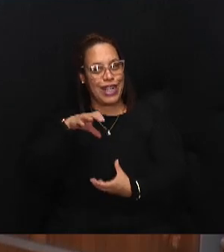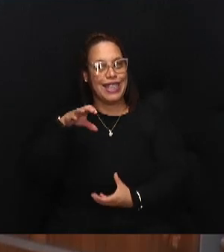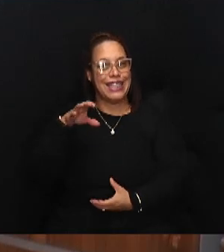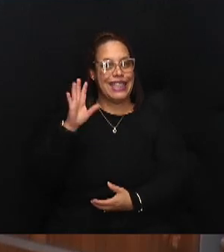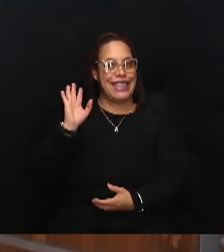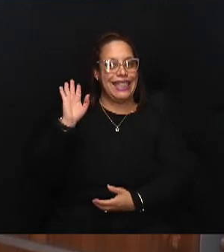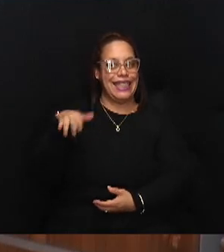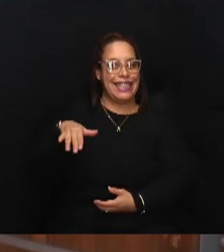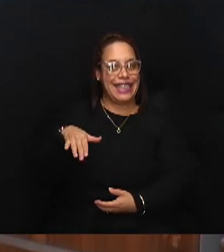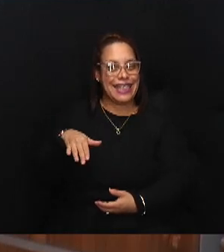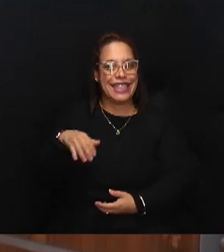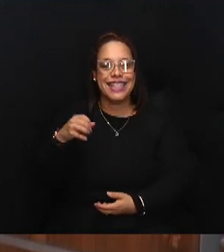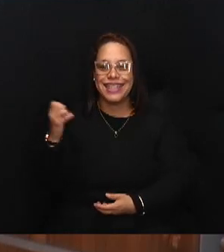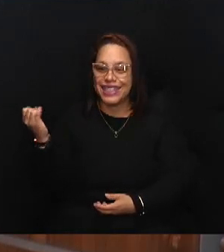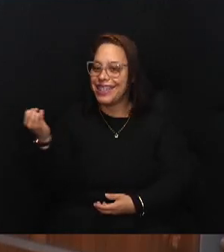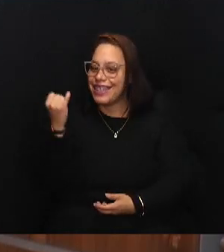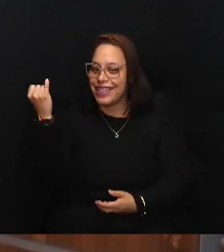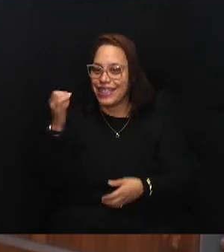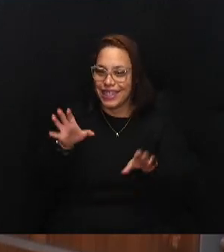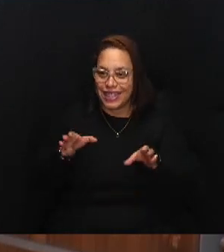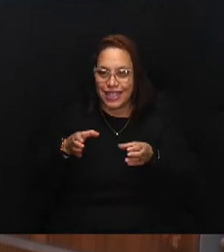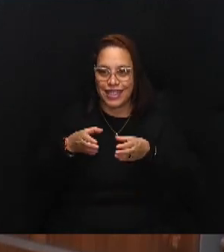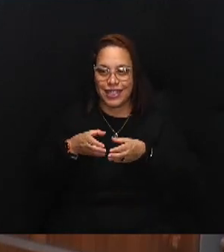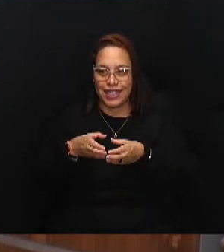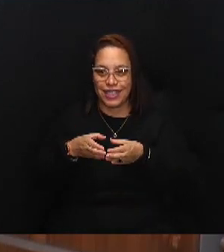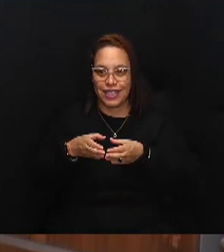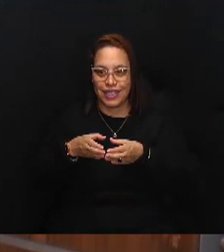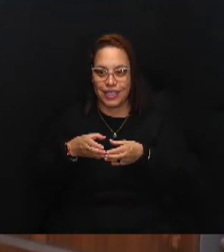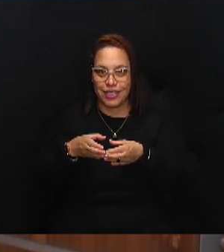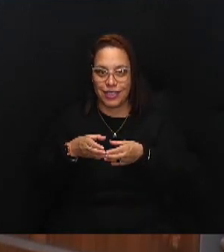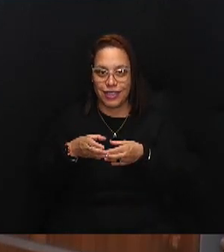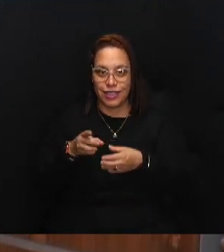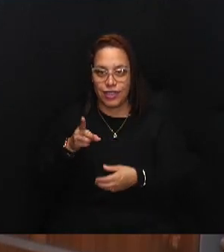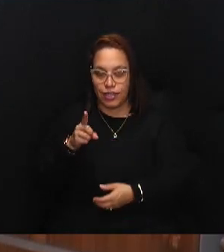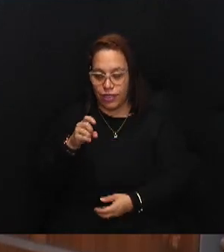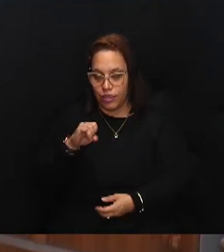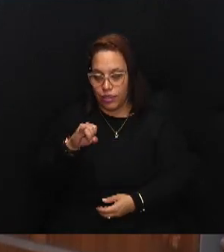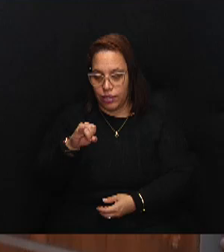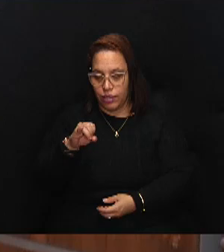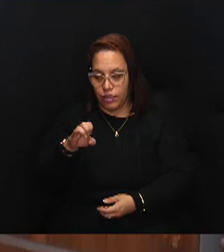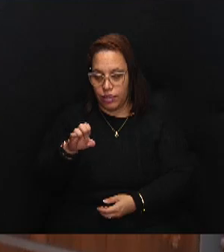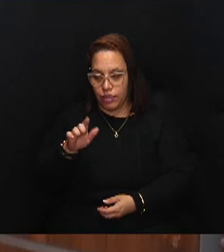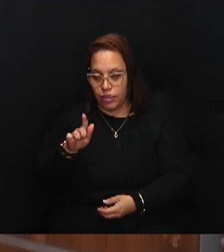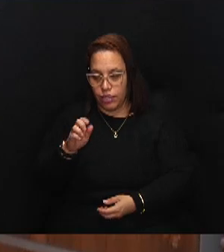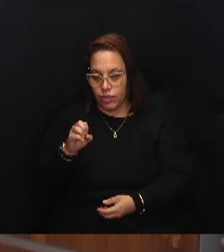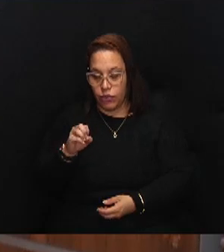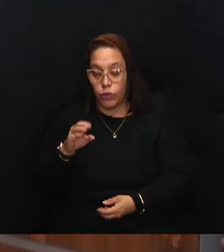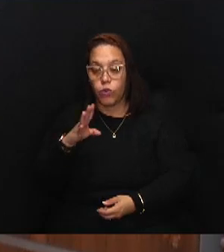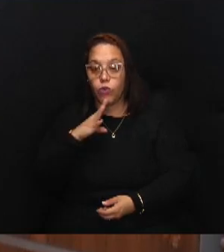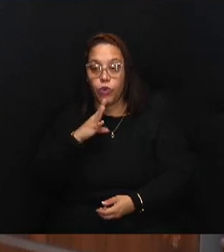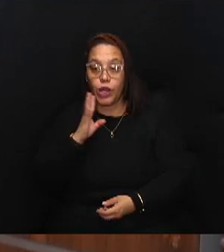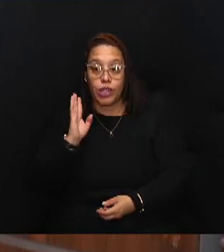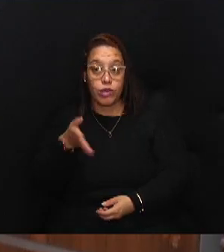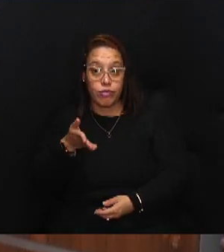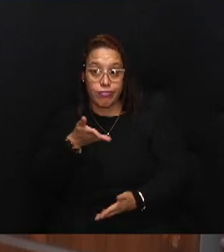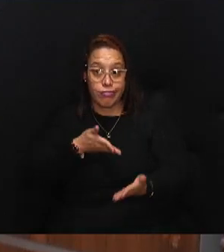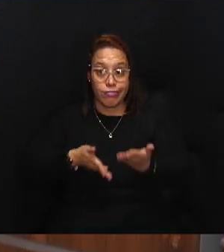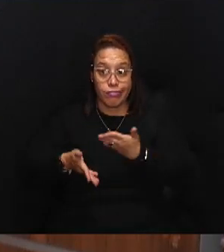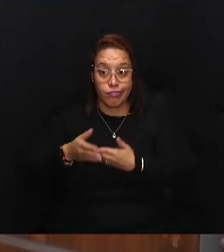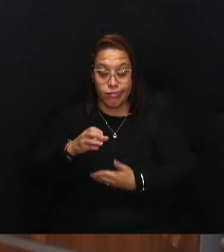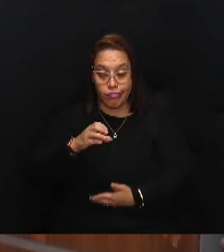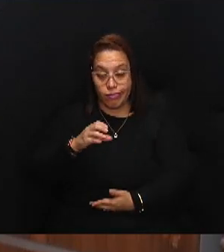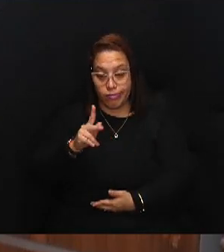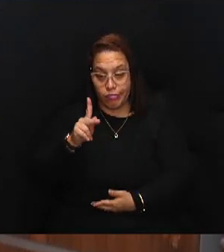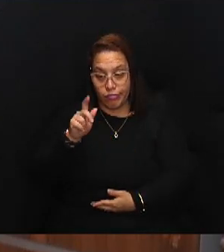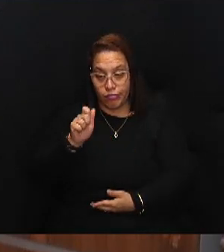Então, por isso é importante essa comissão aqui, muito importante. O Diego, o senhor já conhece, né? Nós tivemos a oportunidade, né, de participar juntos. A Carla, ela